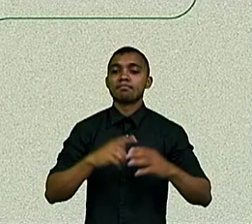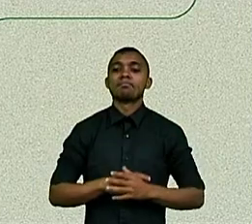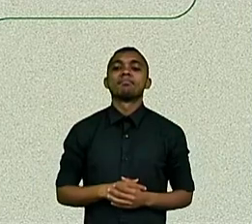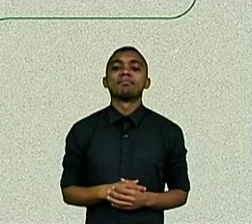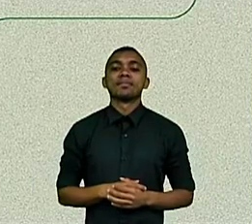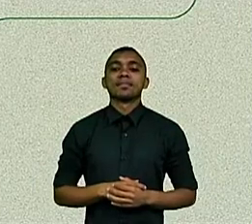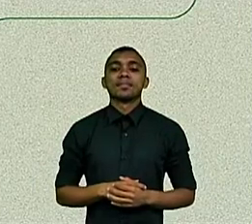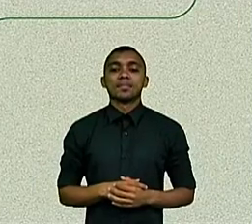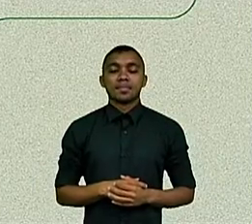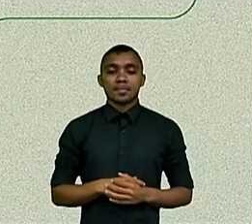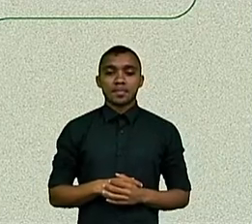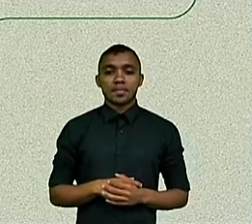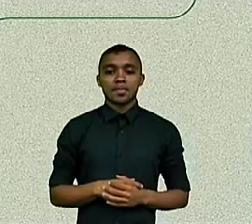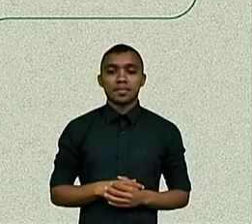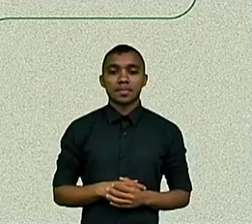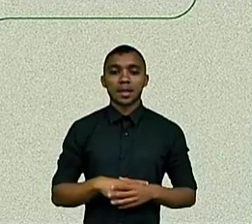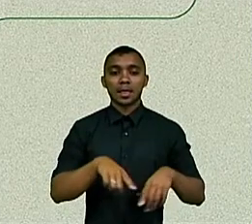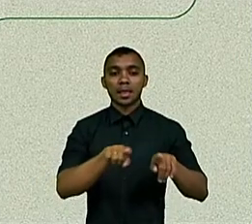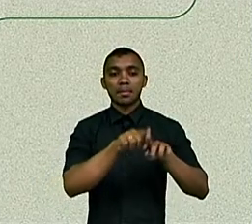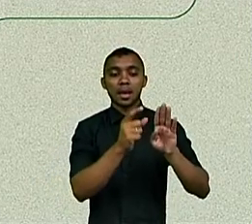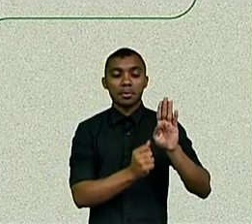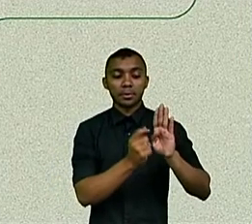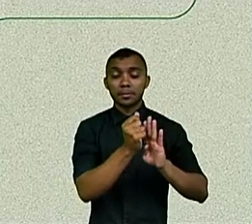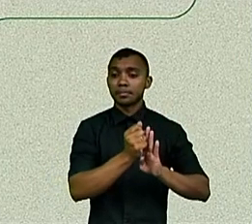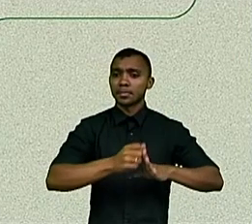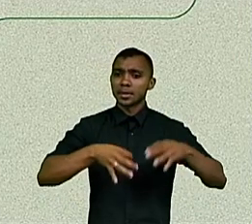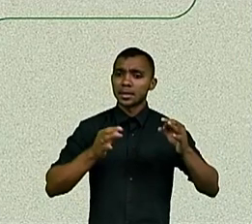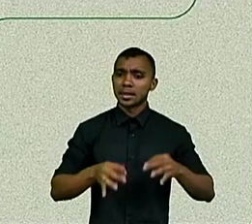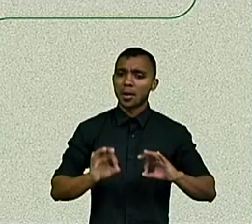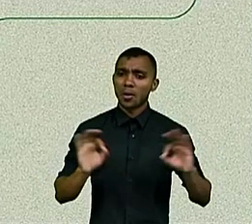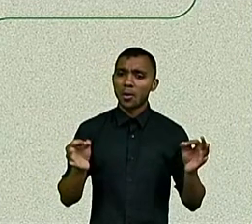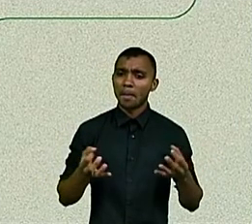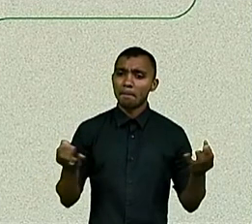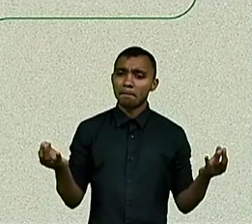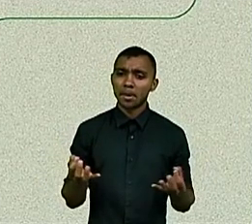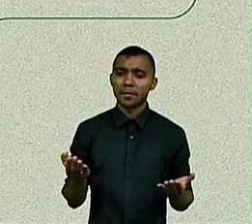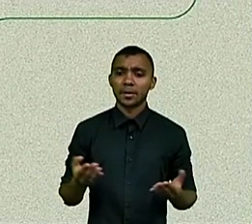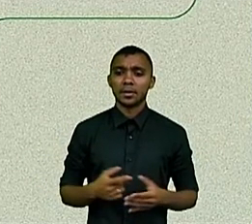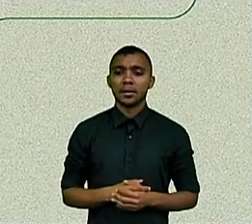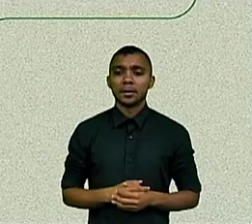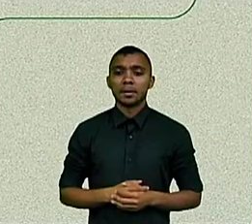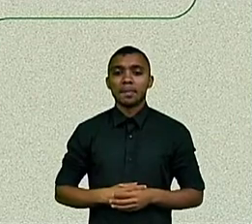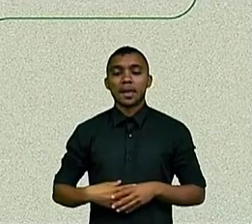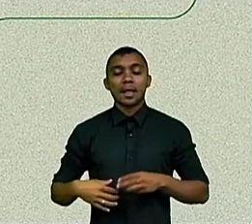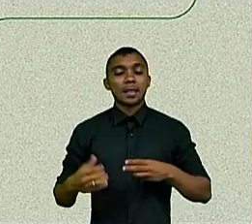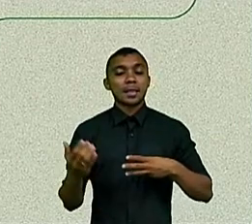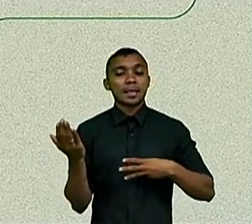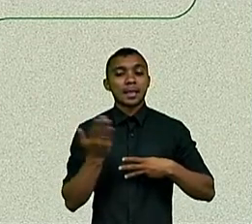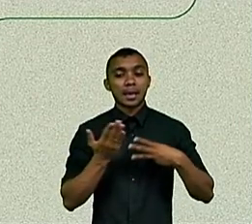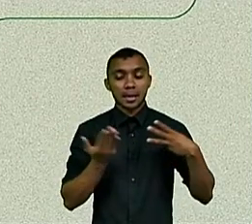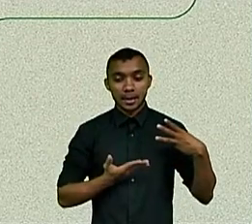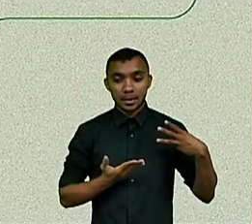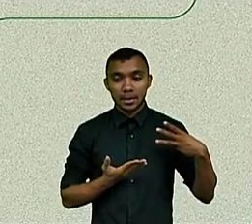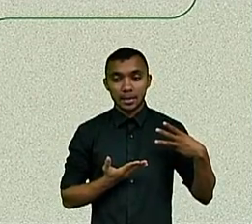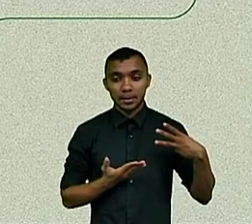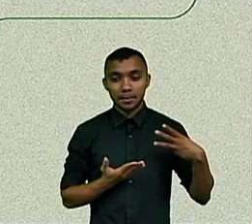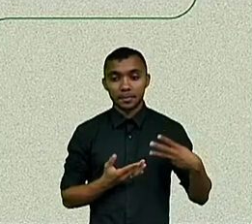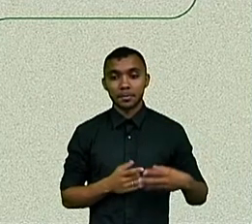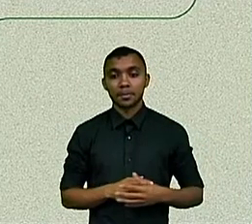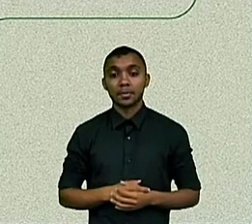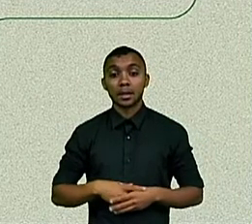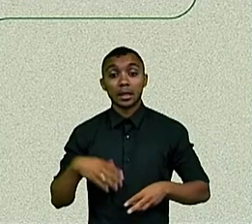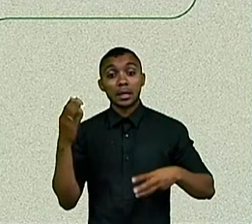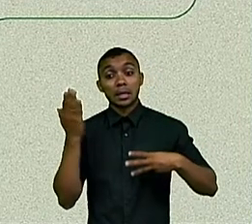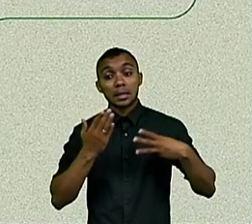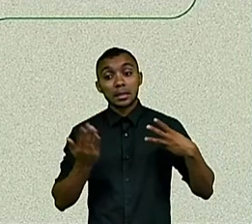ascensão da burguesia perfeito três pilares que ocorrem três consequências diretas